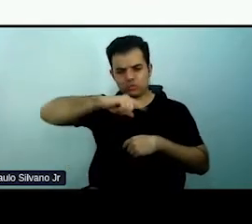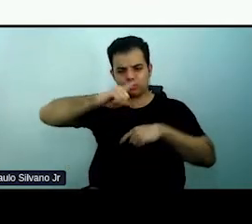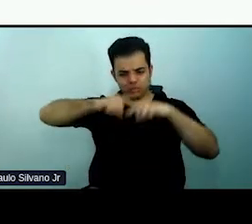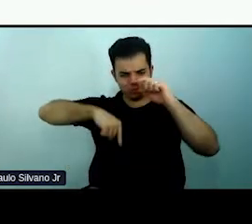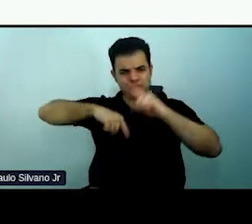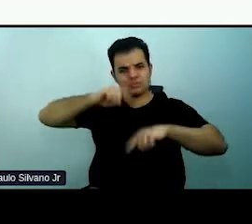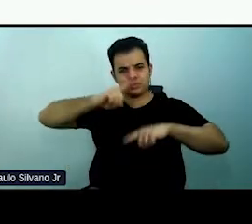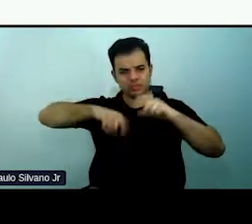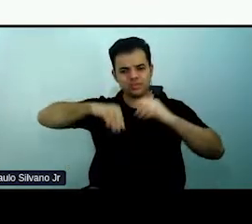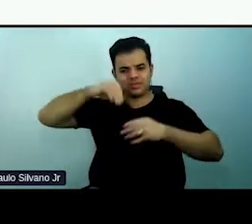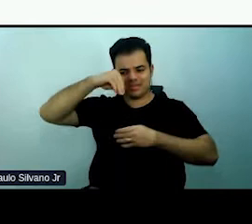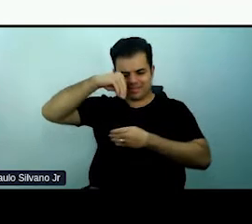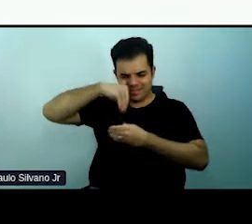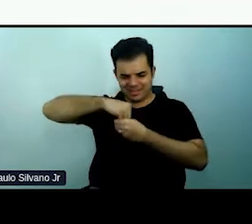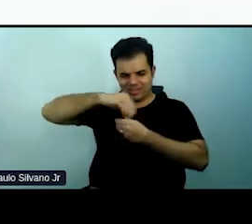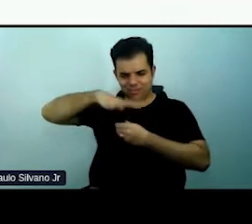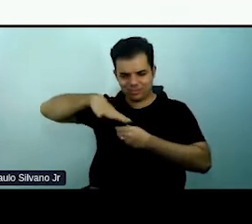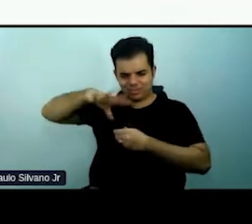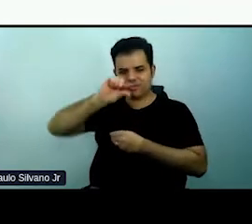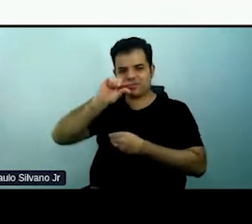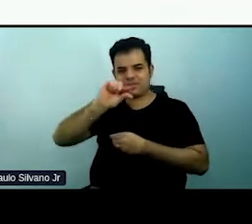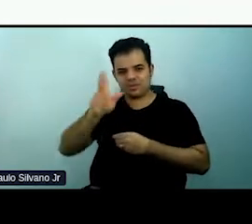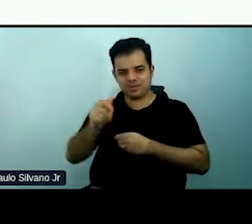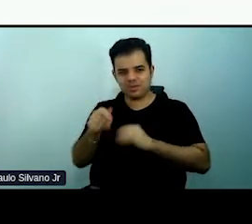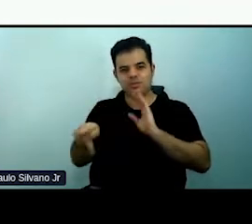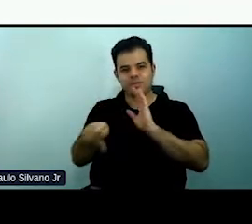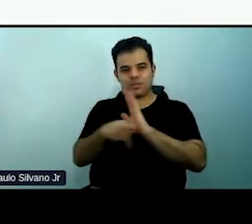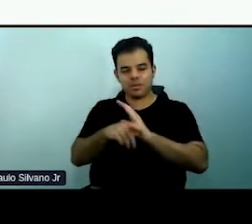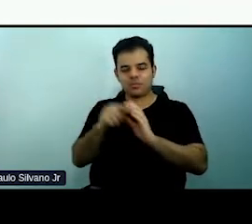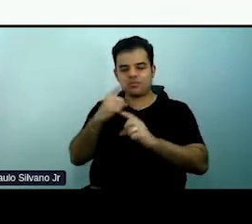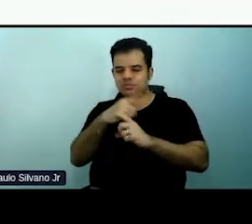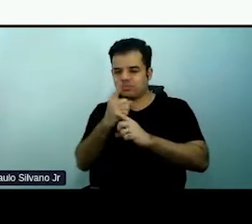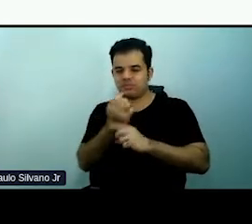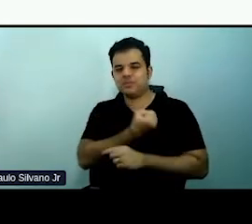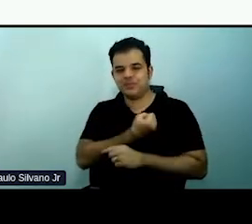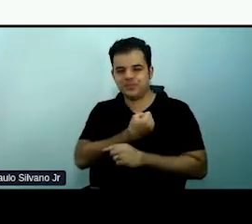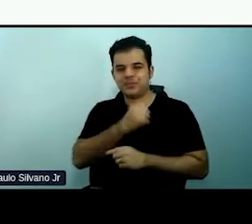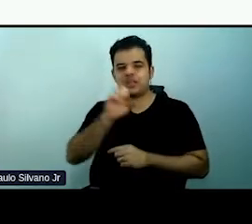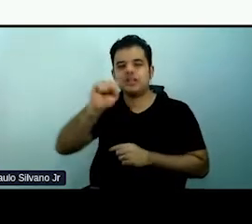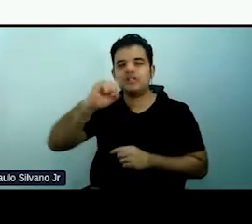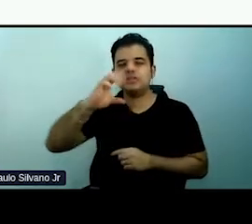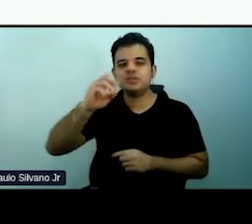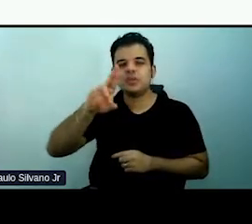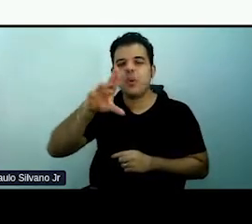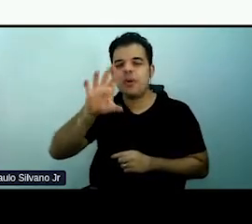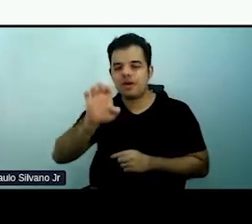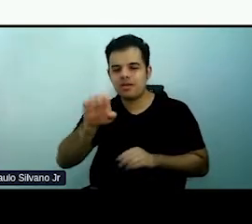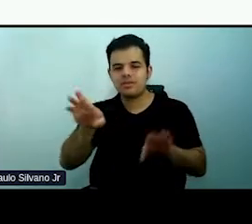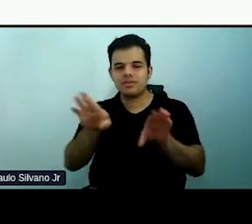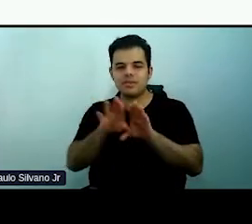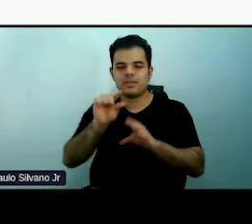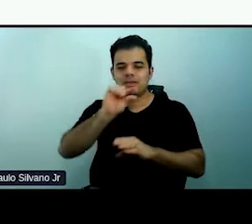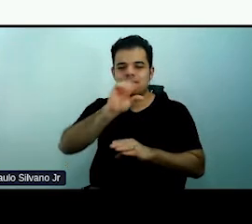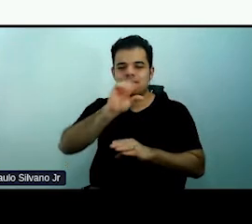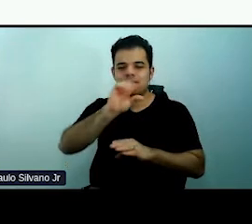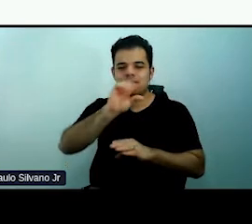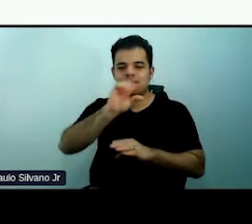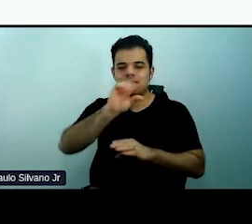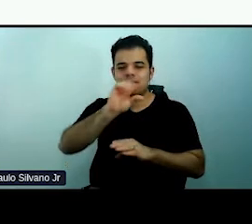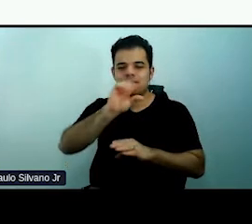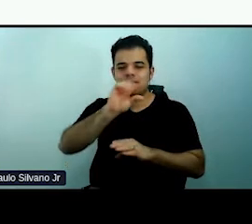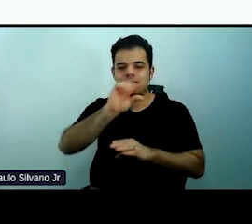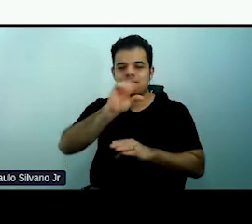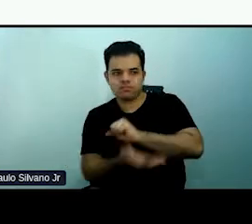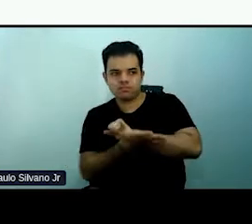do. Dentro do Serasa, que é o Score, o Serasa Ensina, o Serasa Antifraude, o eCred, o